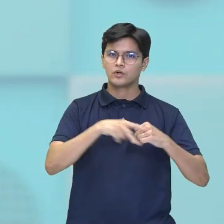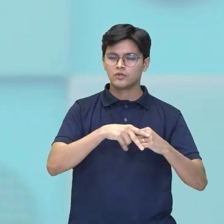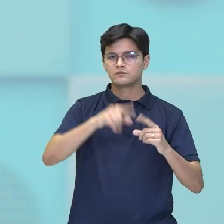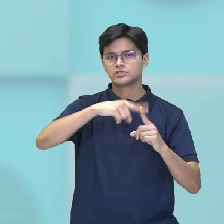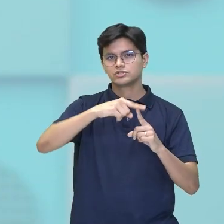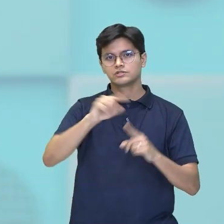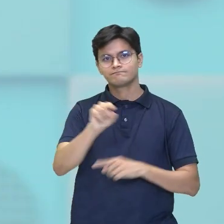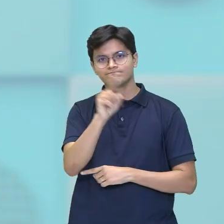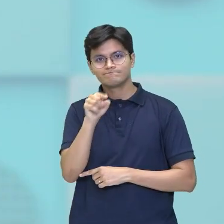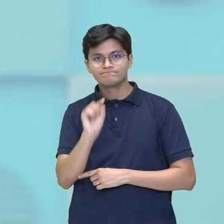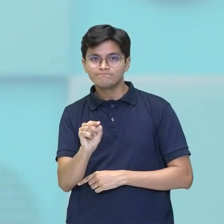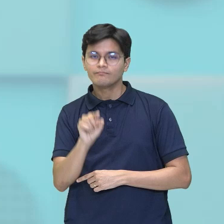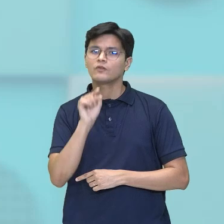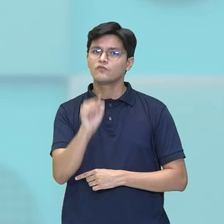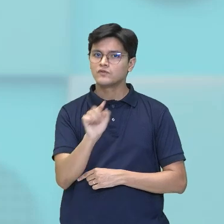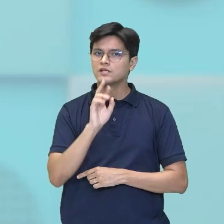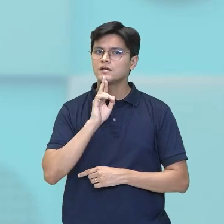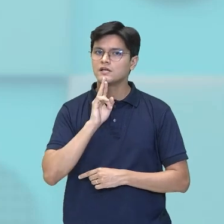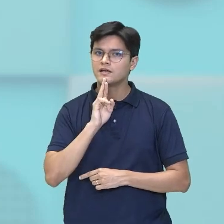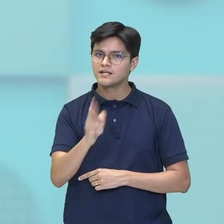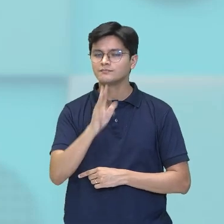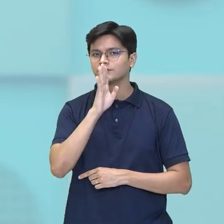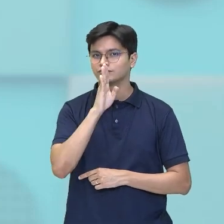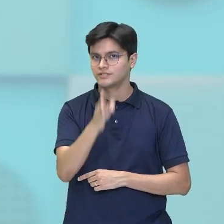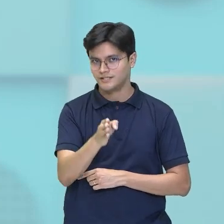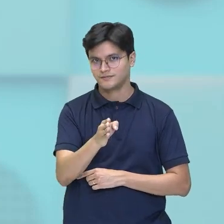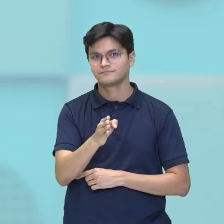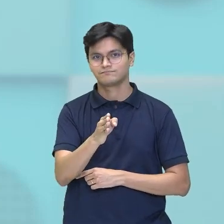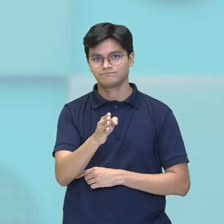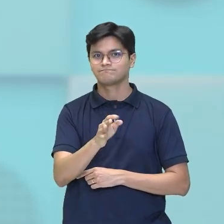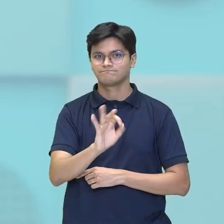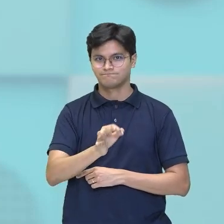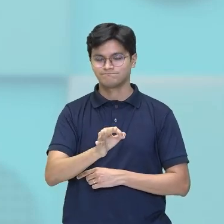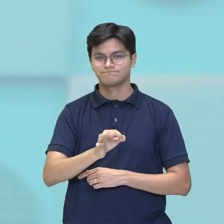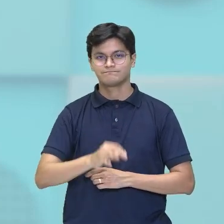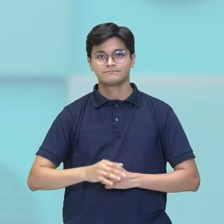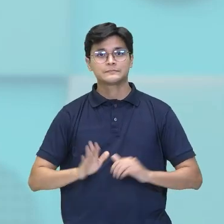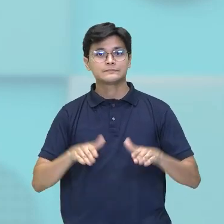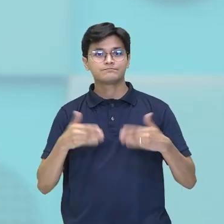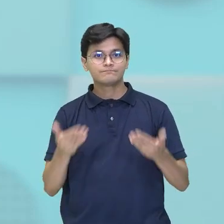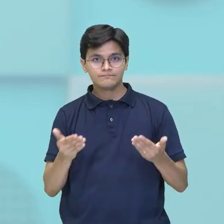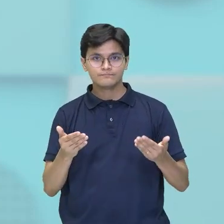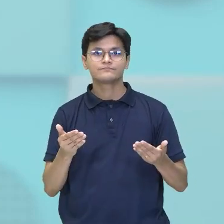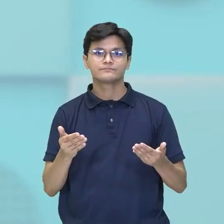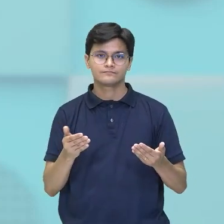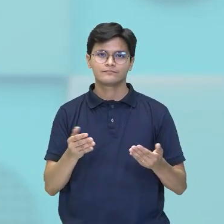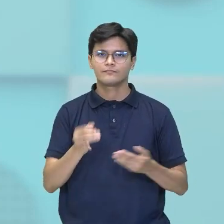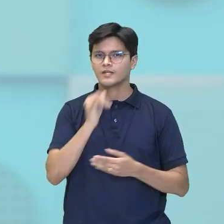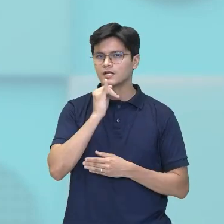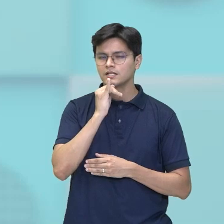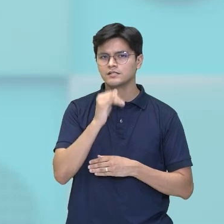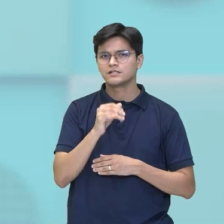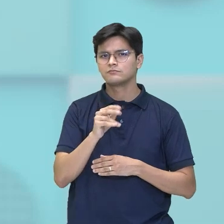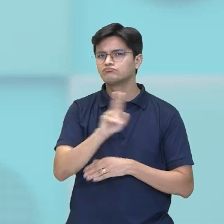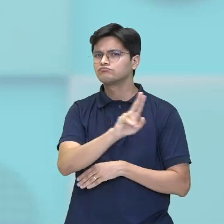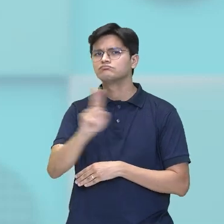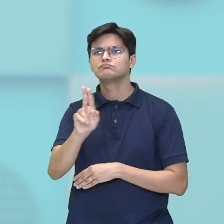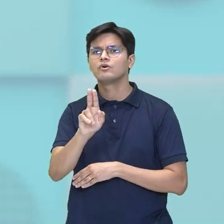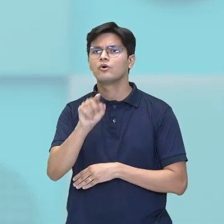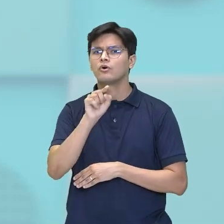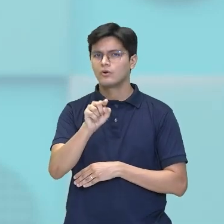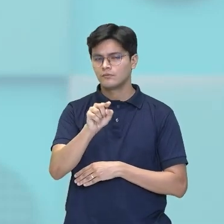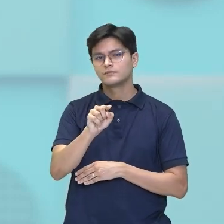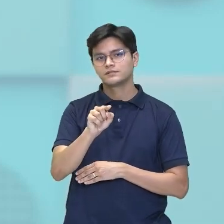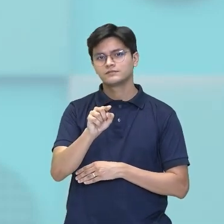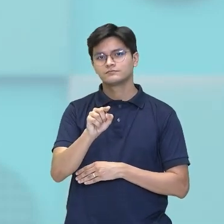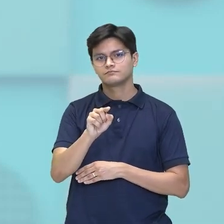você responde logo que a pessoa está perguntando, tá bom? Então, qual o seu nome? What's your name? Que é a